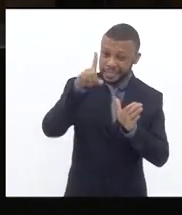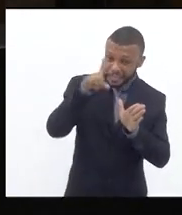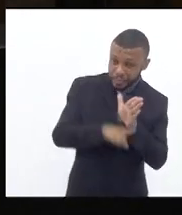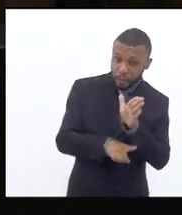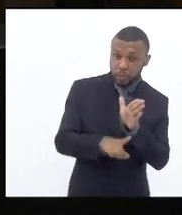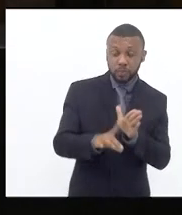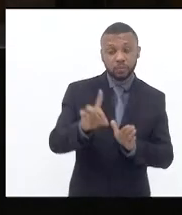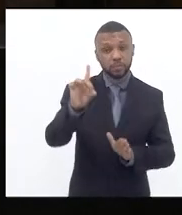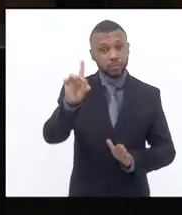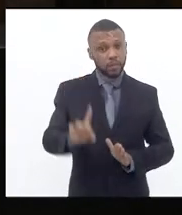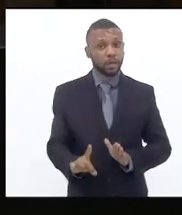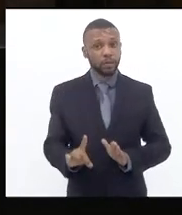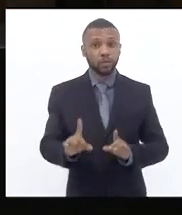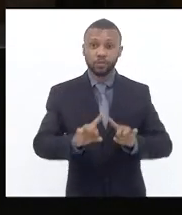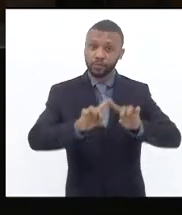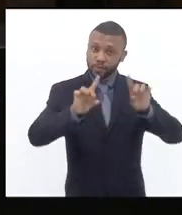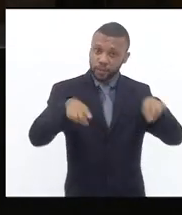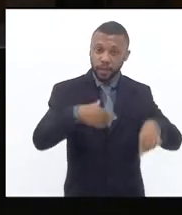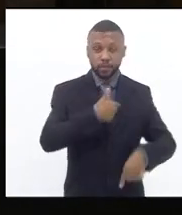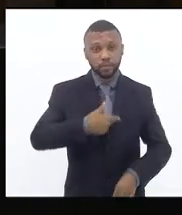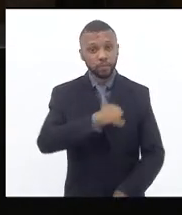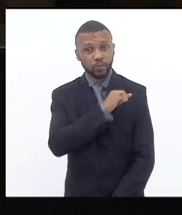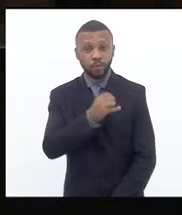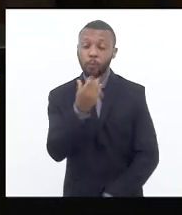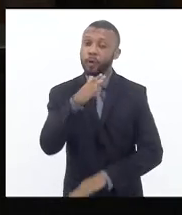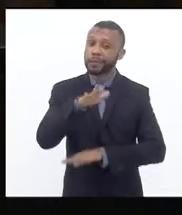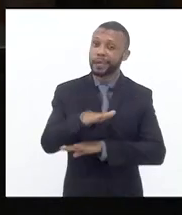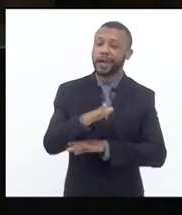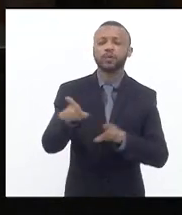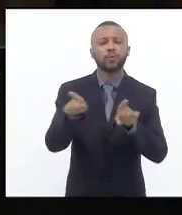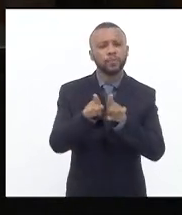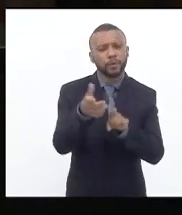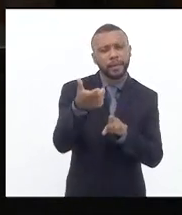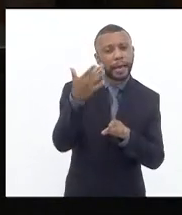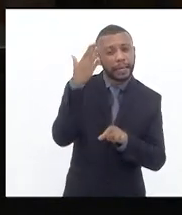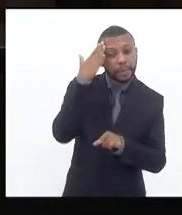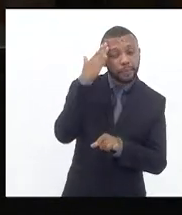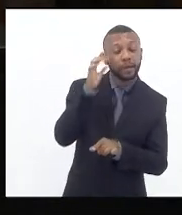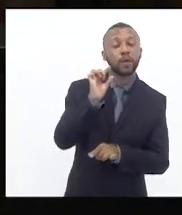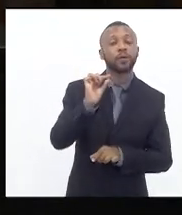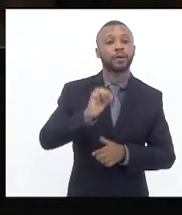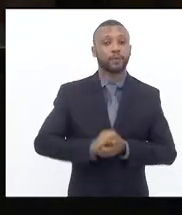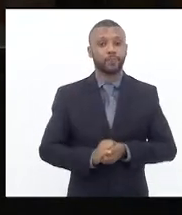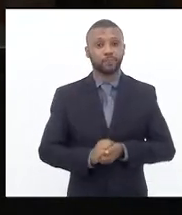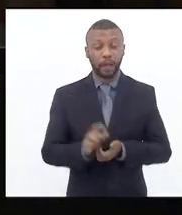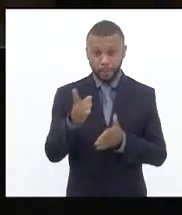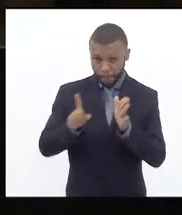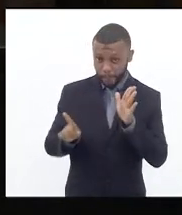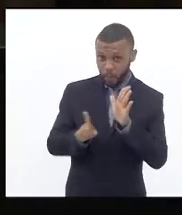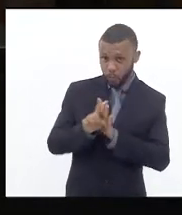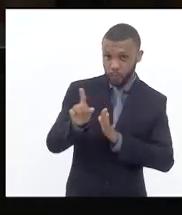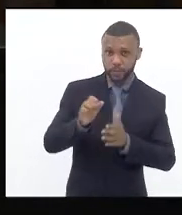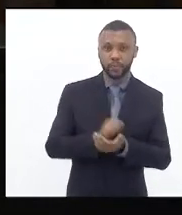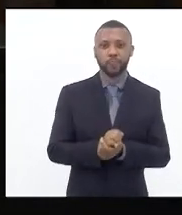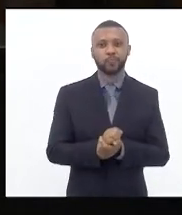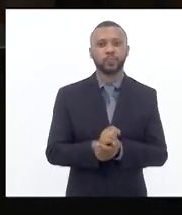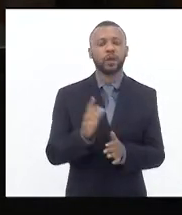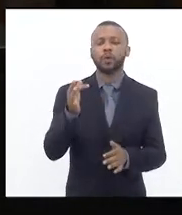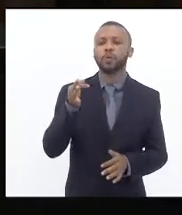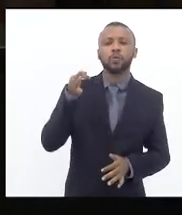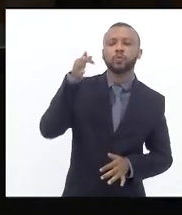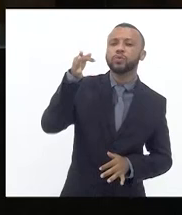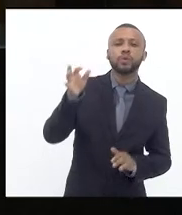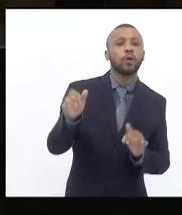do Estado do Rio de Janeiro uma boa tarde eu quero saber o seguinte se nós vamos ter até a pergunta minha Quando é que nós vamos ter que pôr